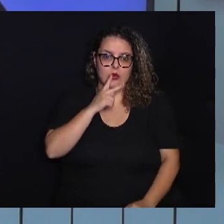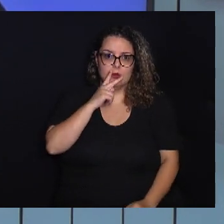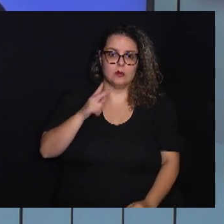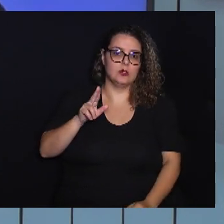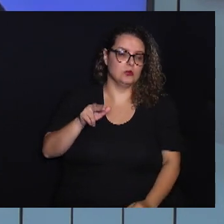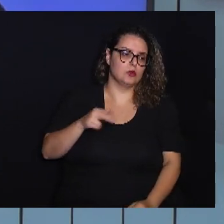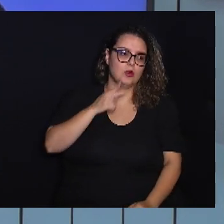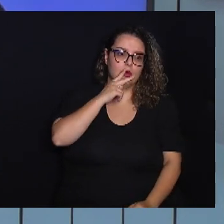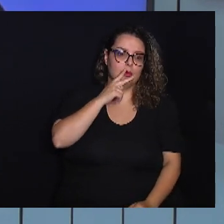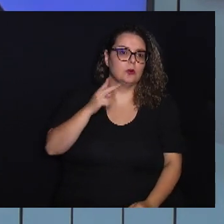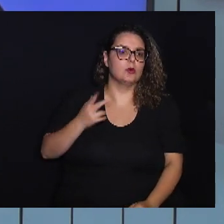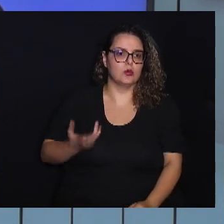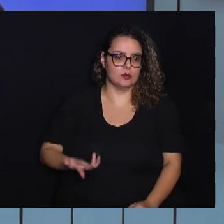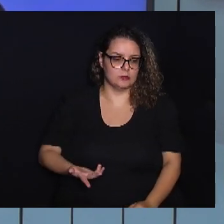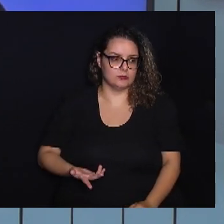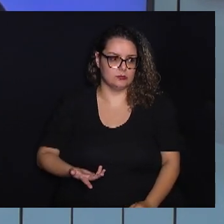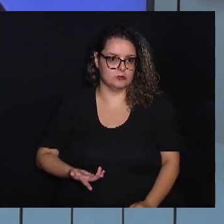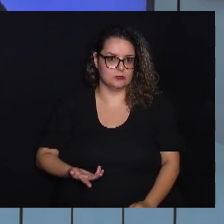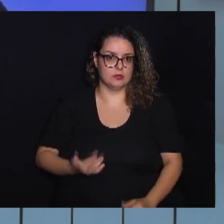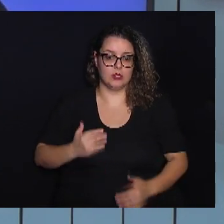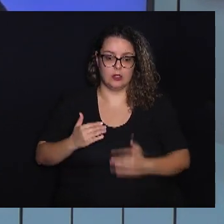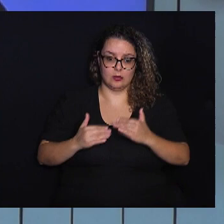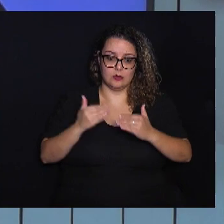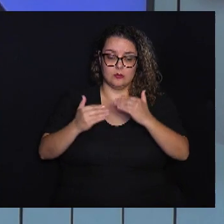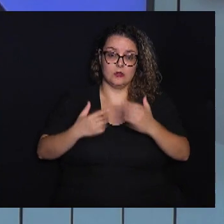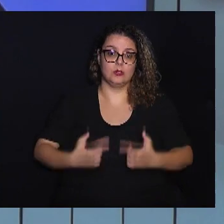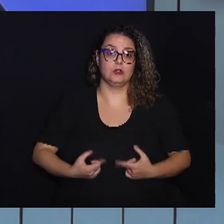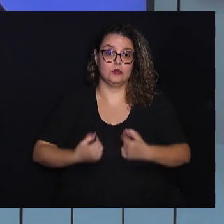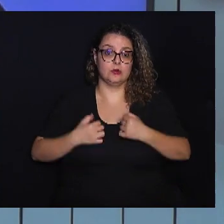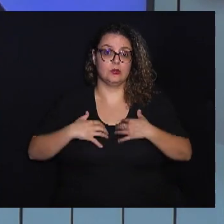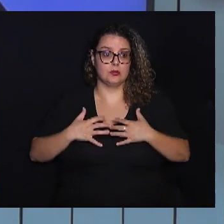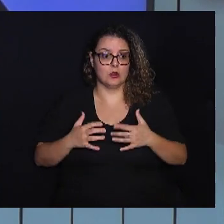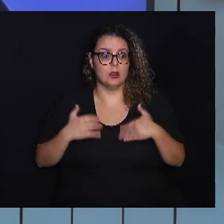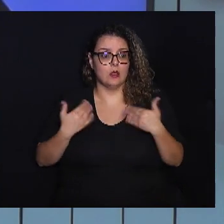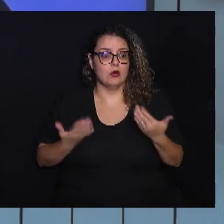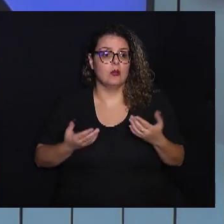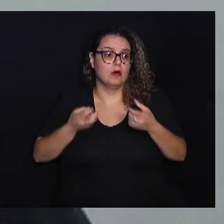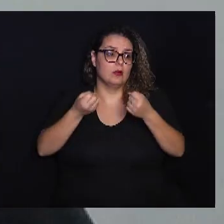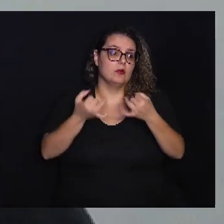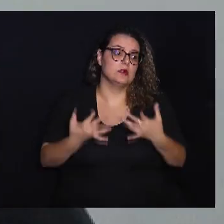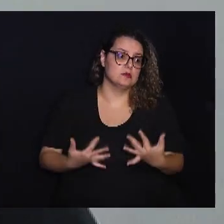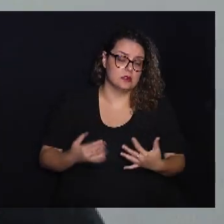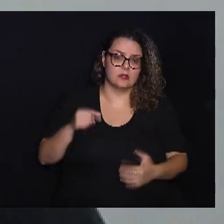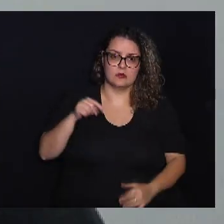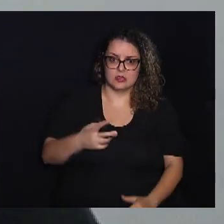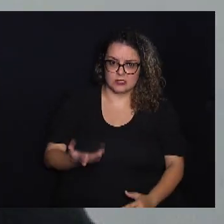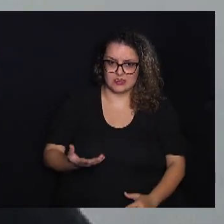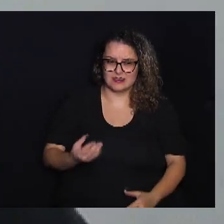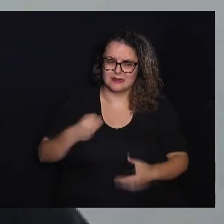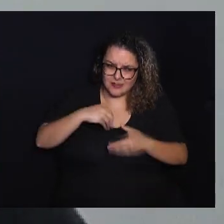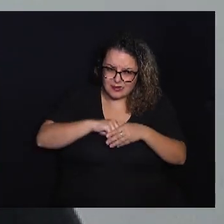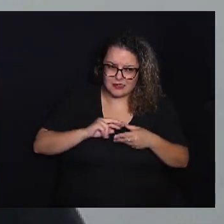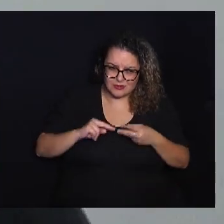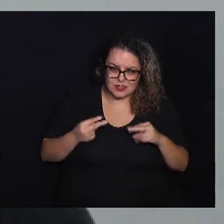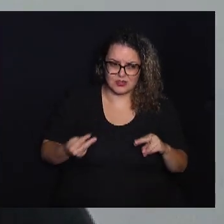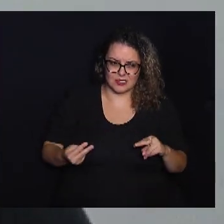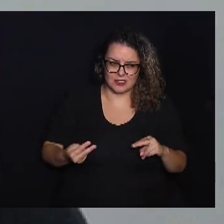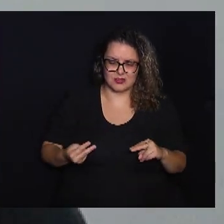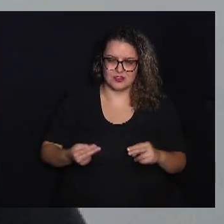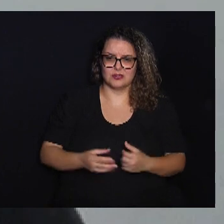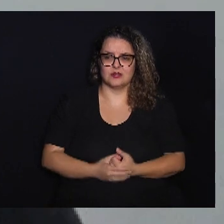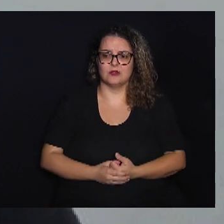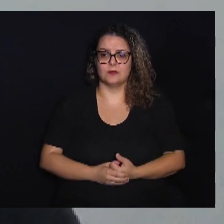desenvolvem o câncer de pulmão, qual que é a explicação para isso? Ela está na genética? Grande parte sim, tá?